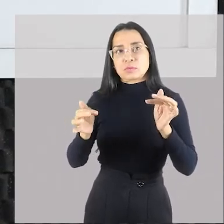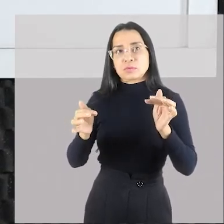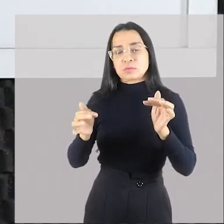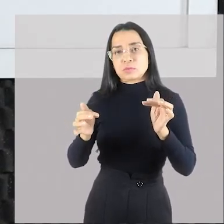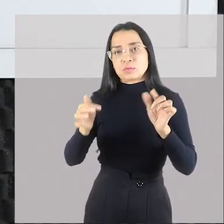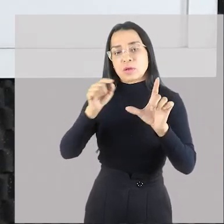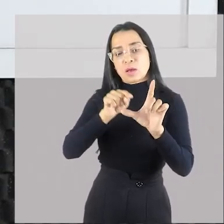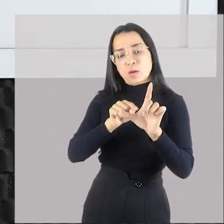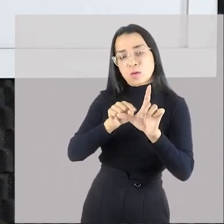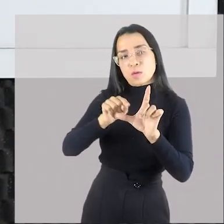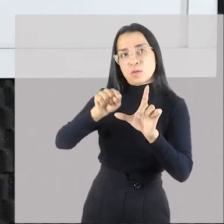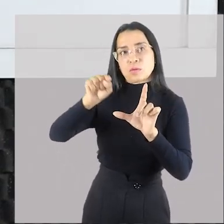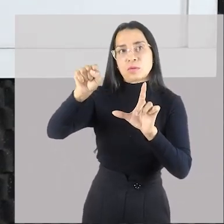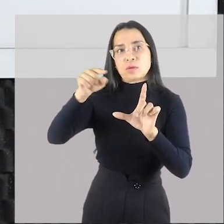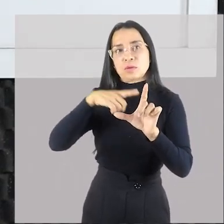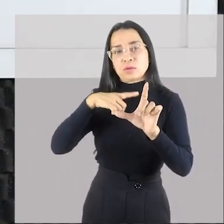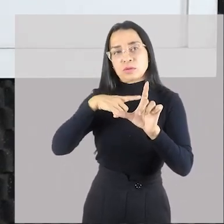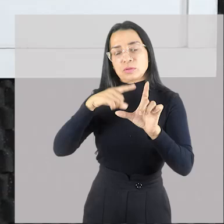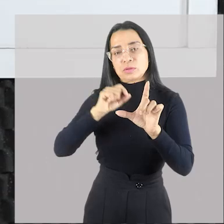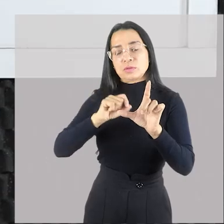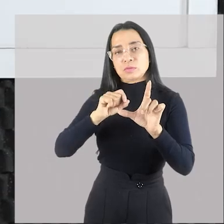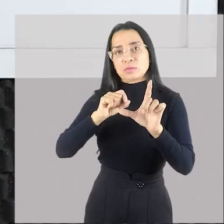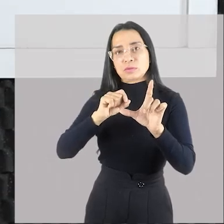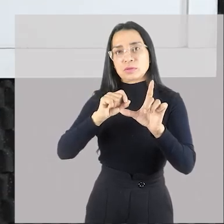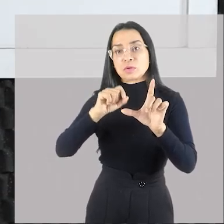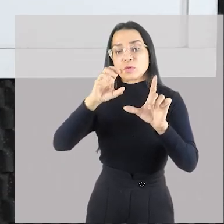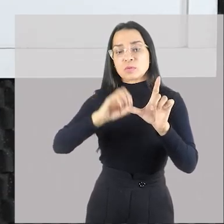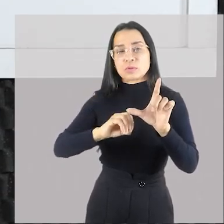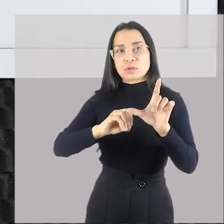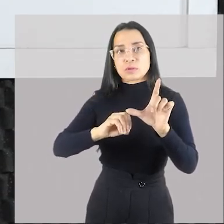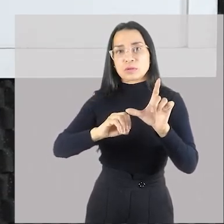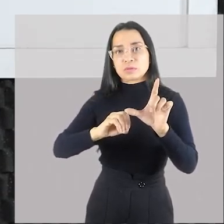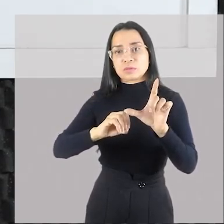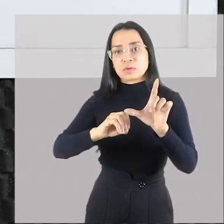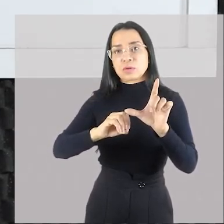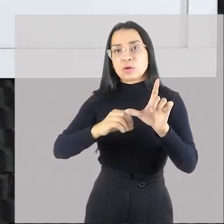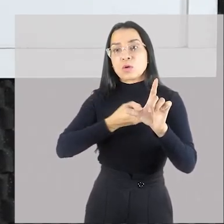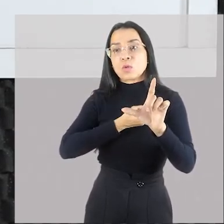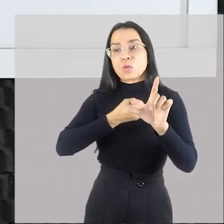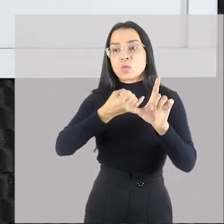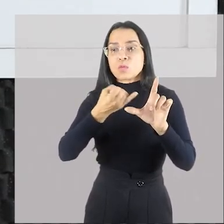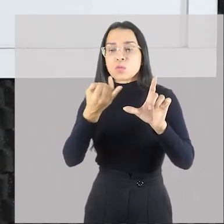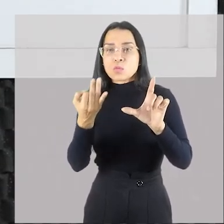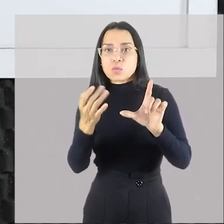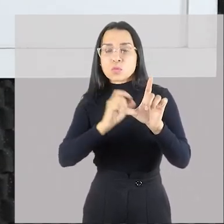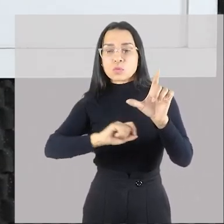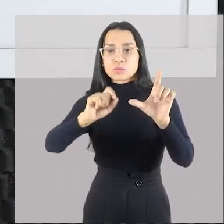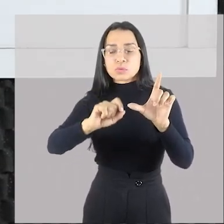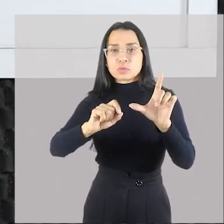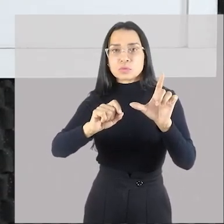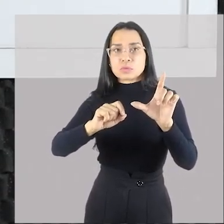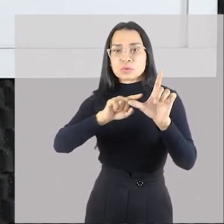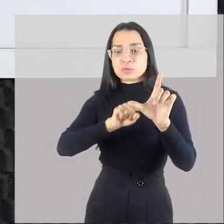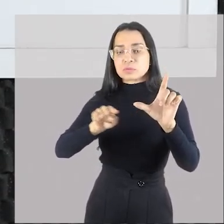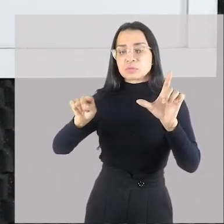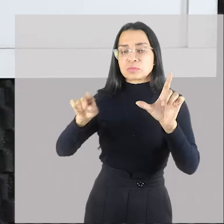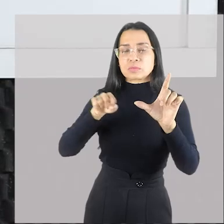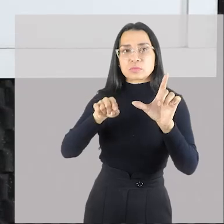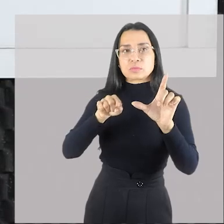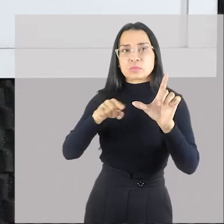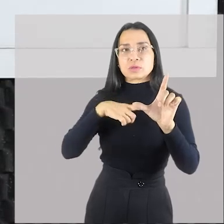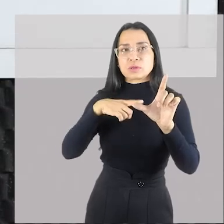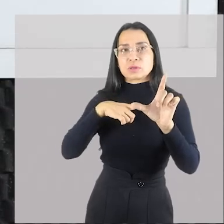função. Ó. Perceba que os valores maiores do que ele, que estão à direita dele,